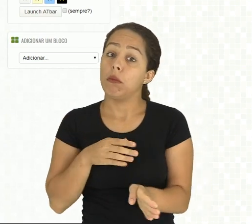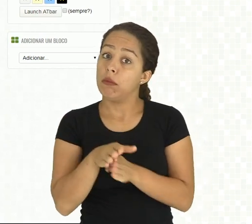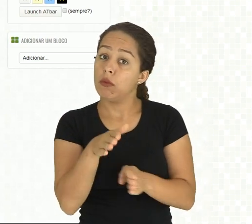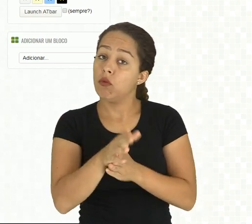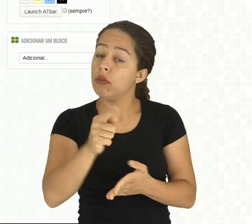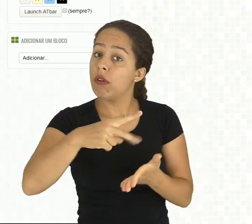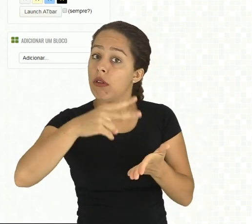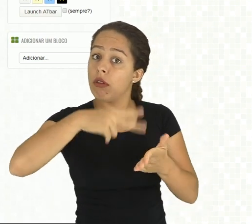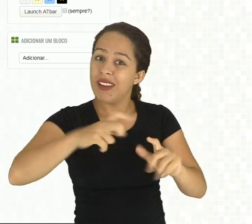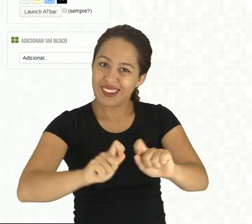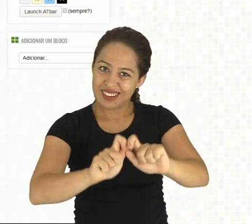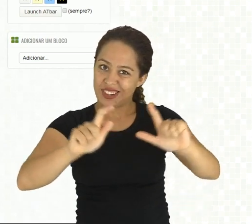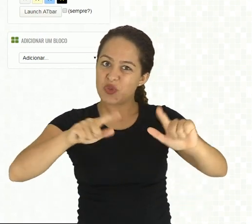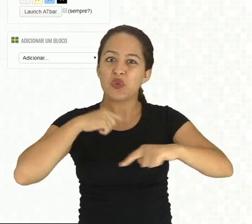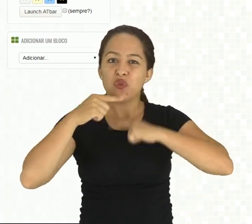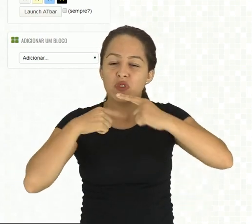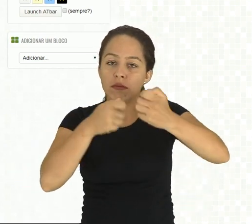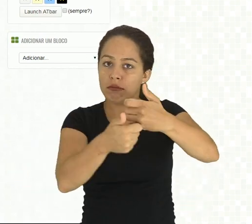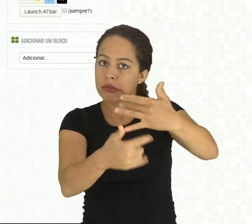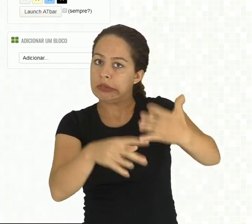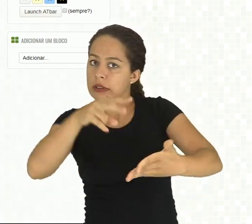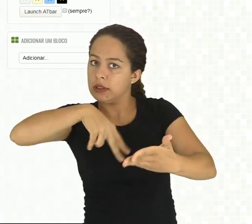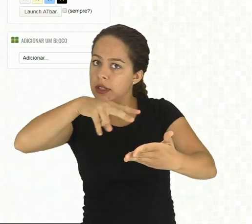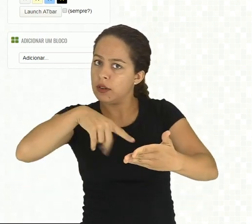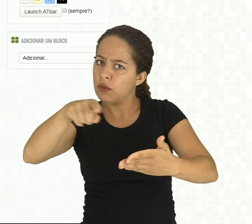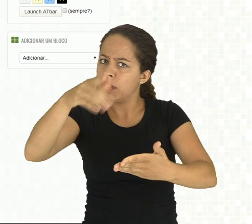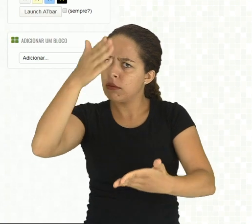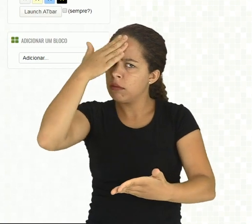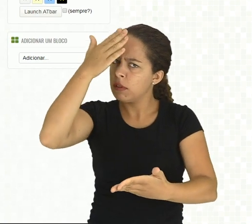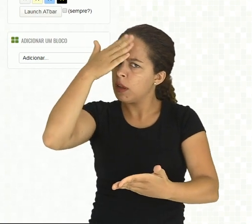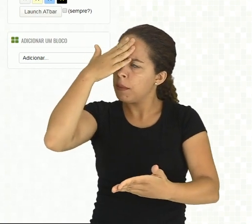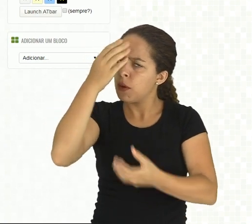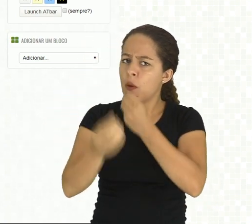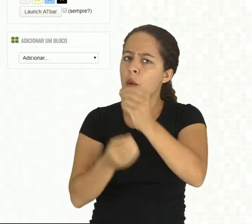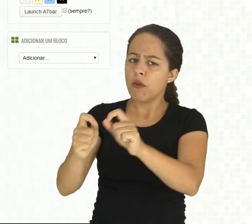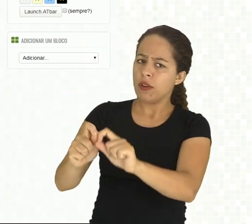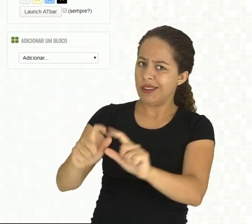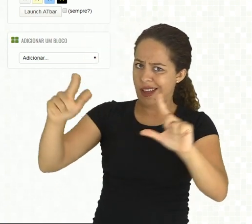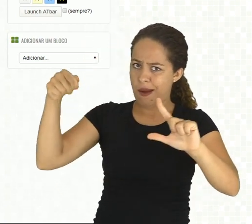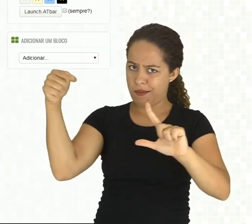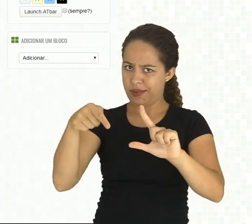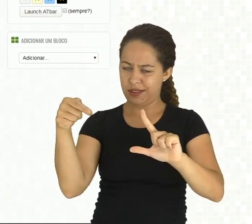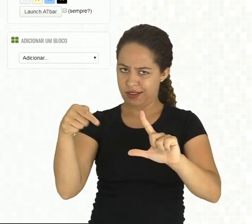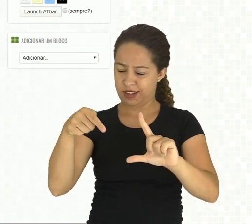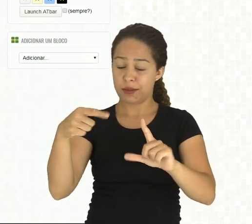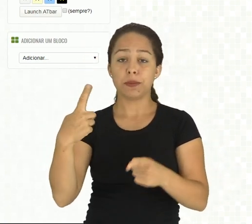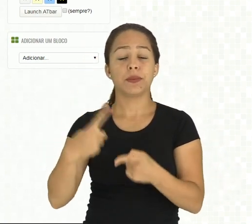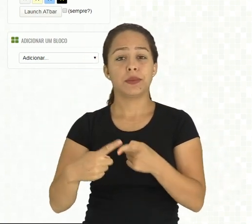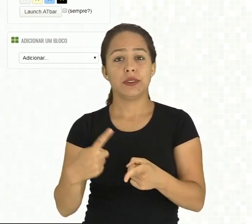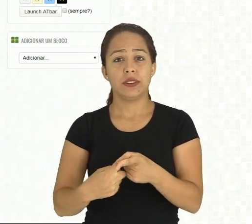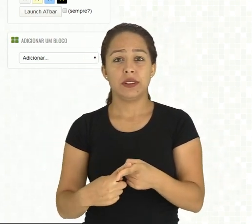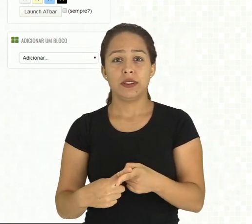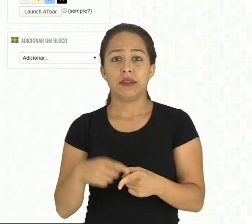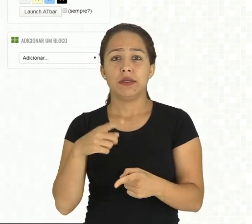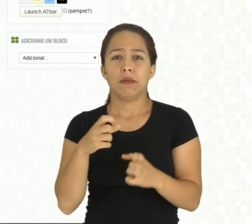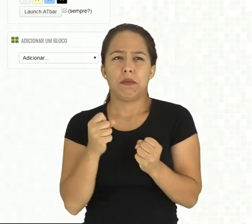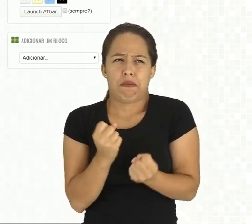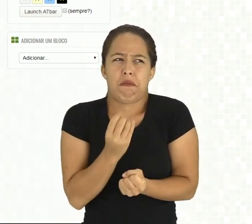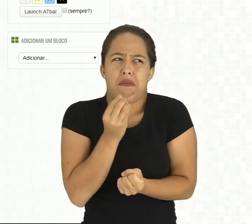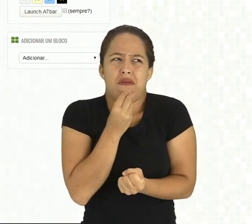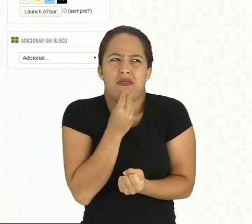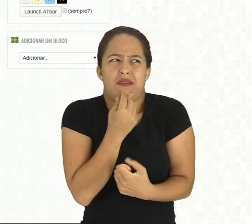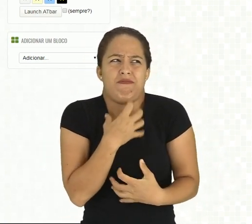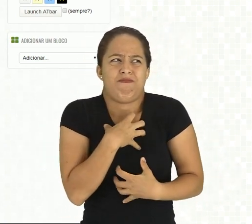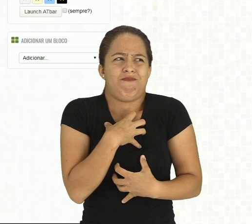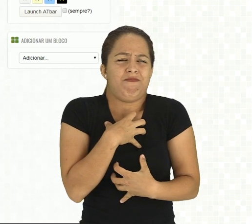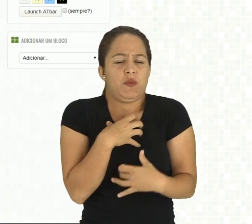experimente antes de colocar os alunos e saiba o que está fazendo se você for habilitar isso aqui tá certo porque pode gerar um pouco de